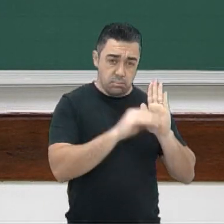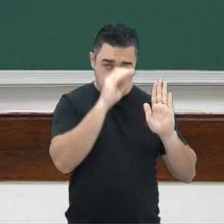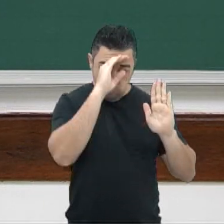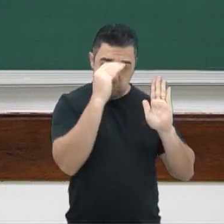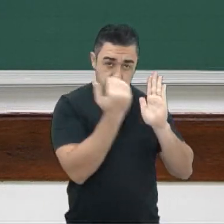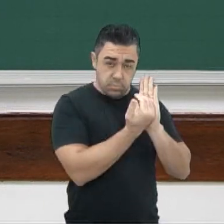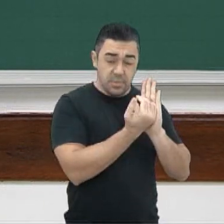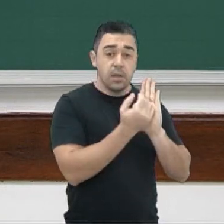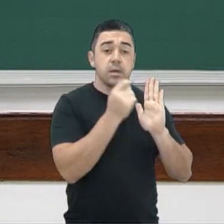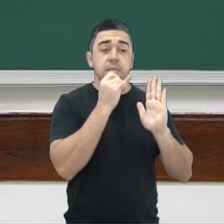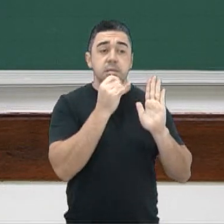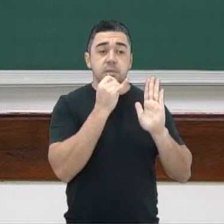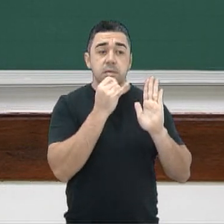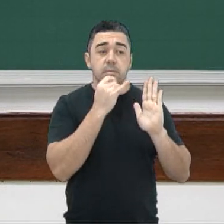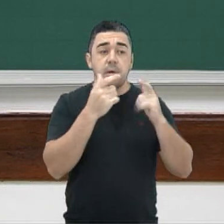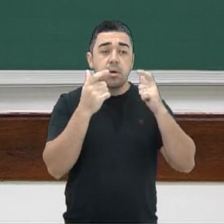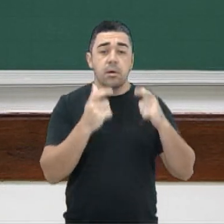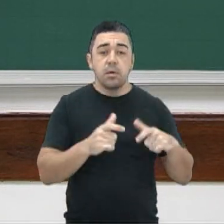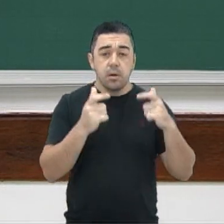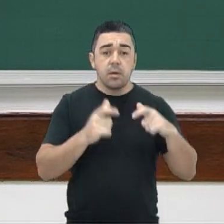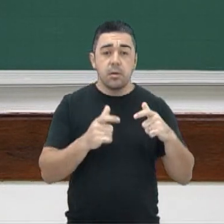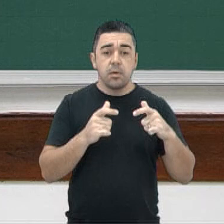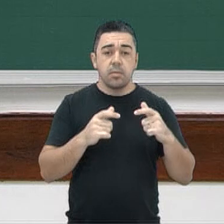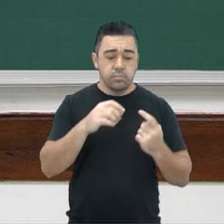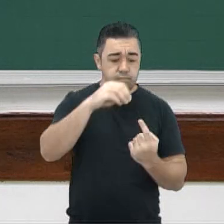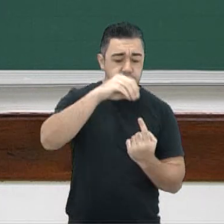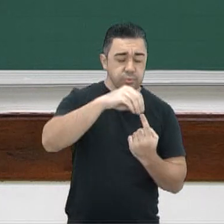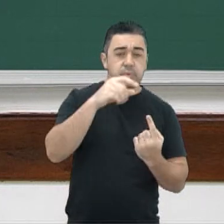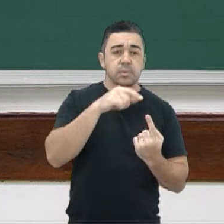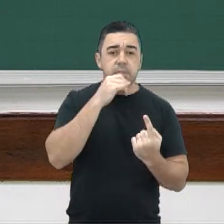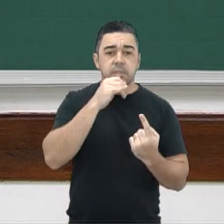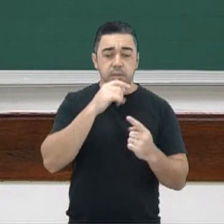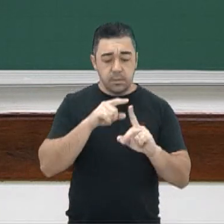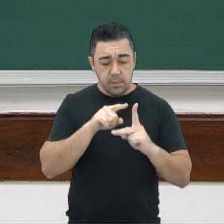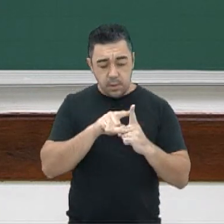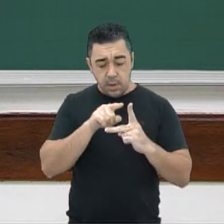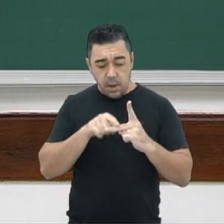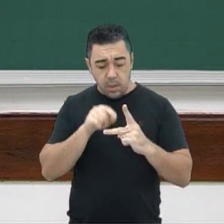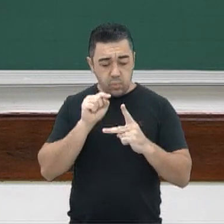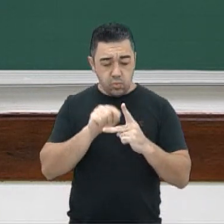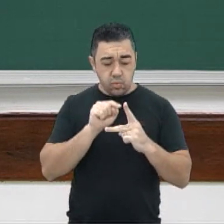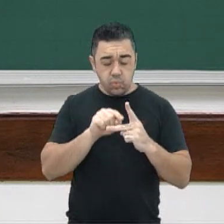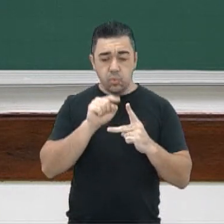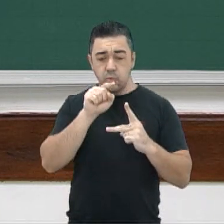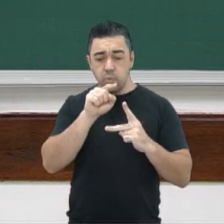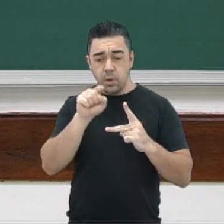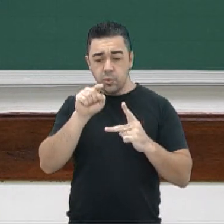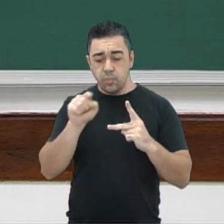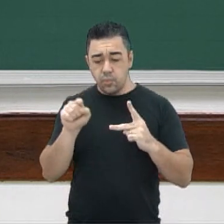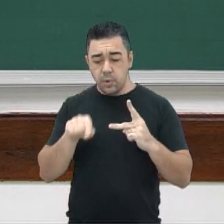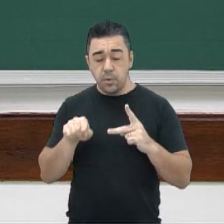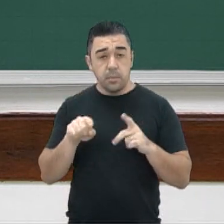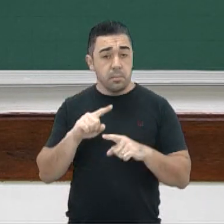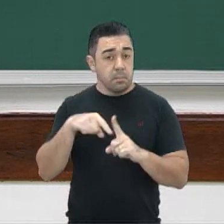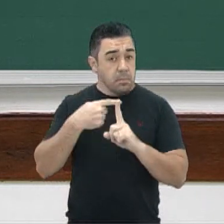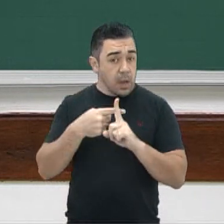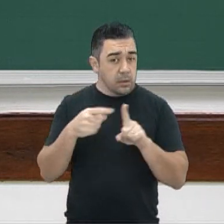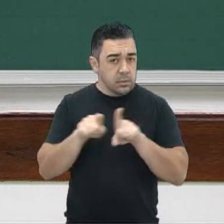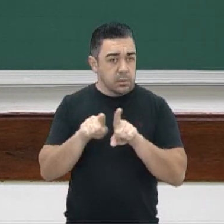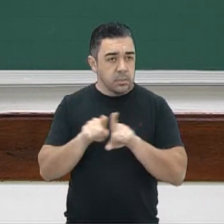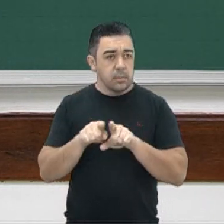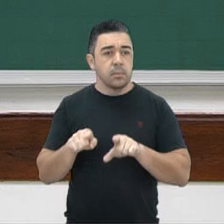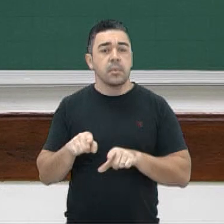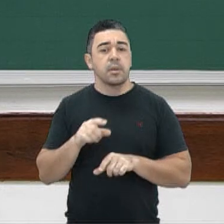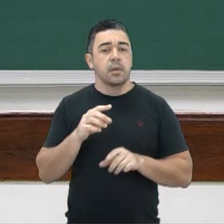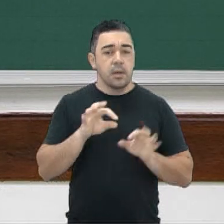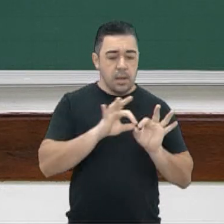respeitada quanto à posição dos ângulos. E eu ainda coloco mais, cuidar com as ordens